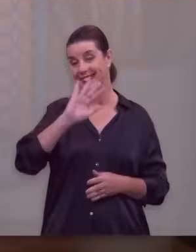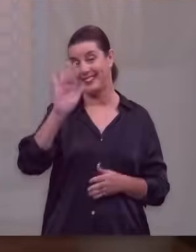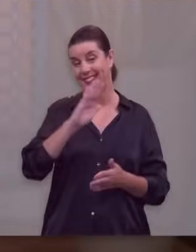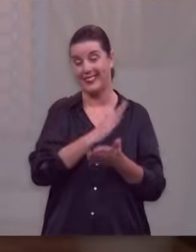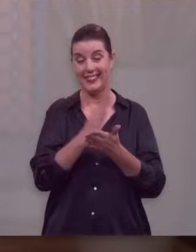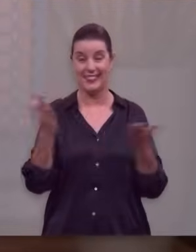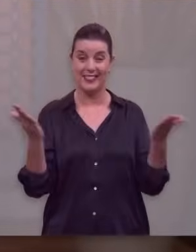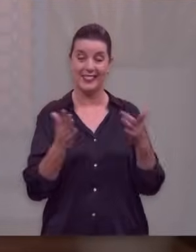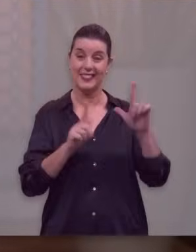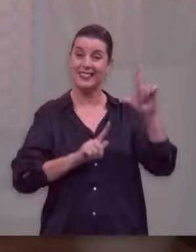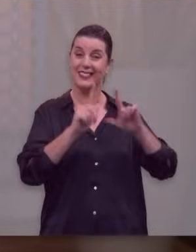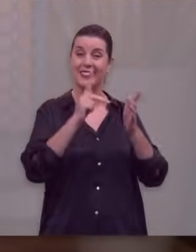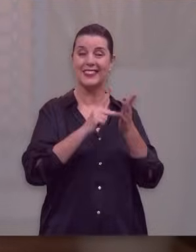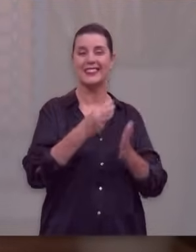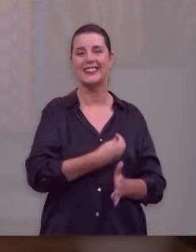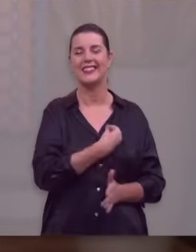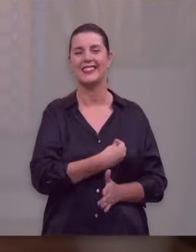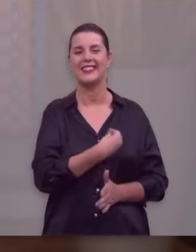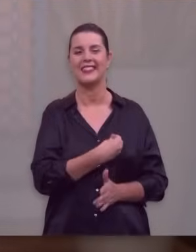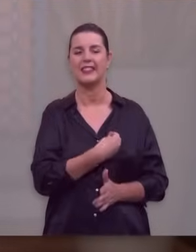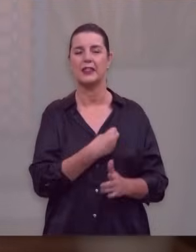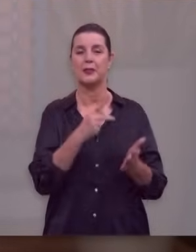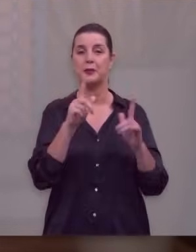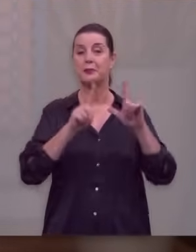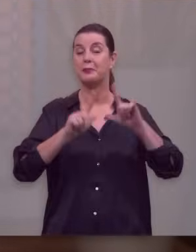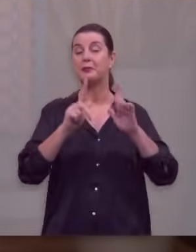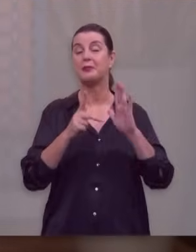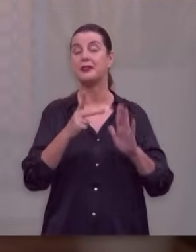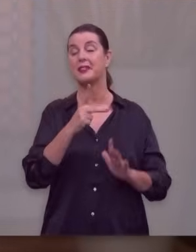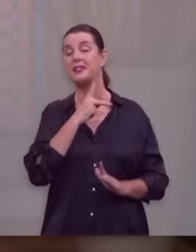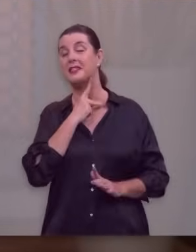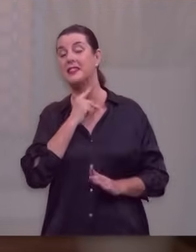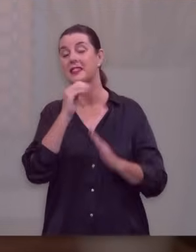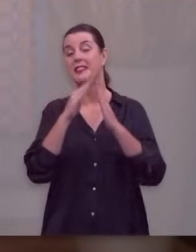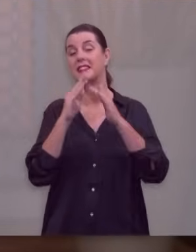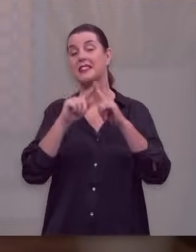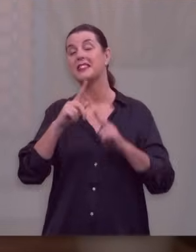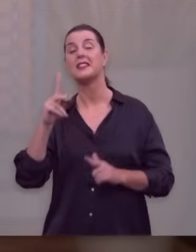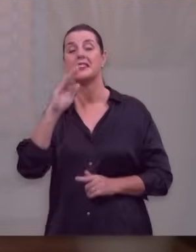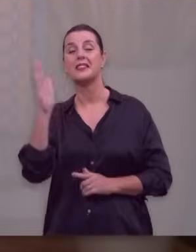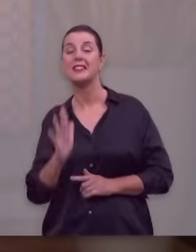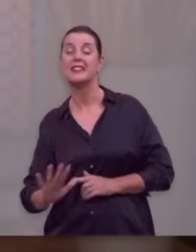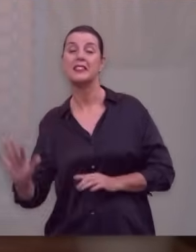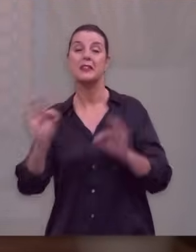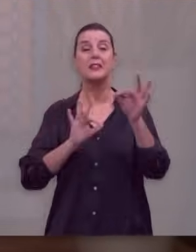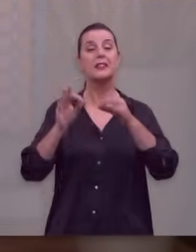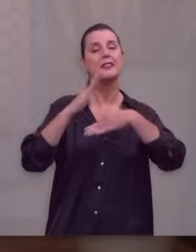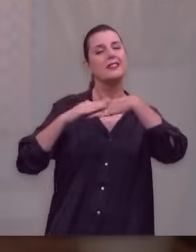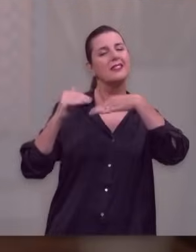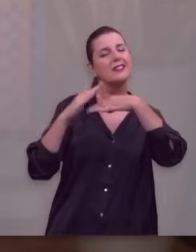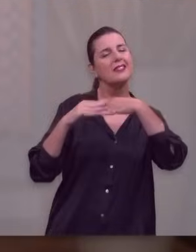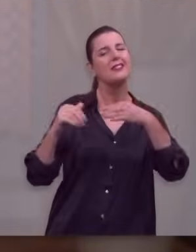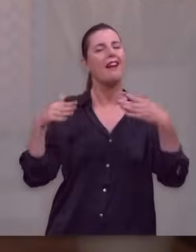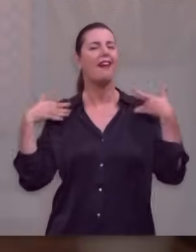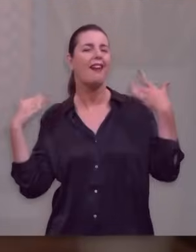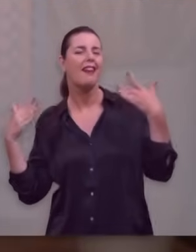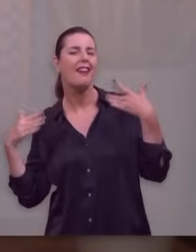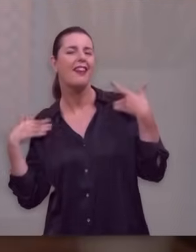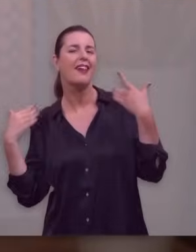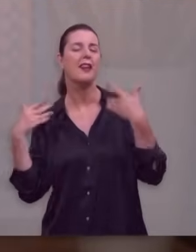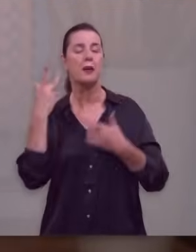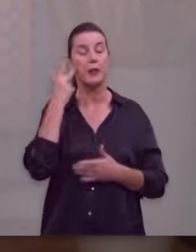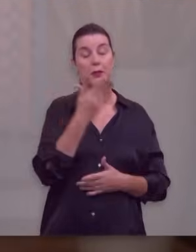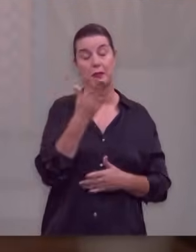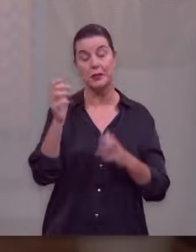Olá começamos agora mais um verdade Vida programa da Igreja Presbiteriana do Brasil preparado com muita alegria com muito